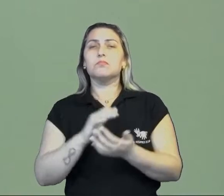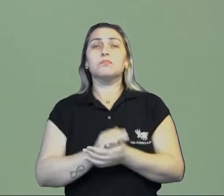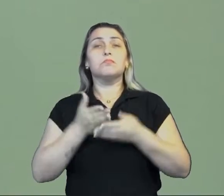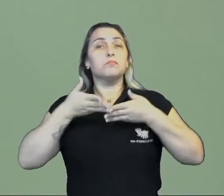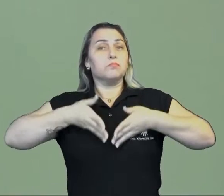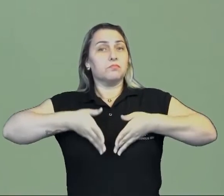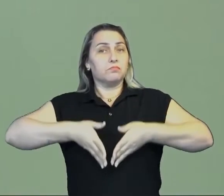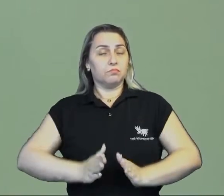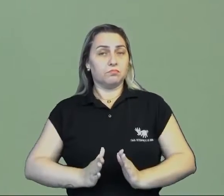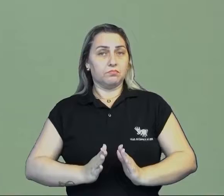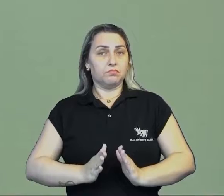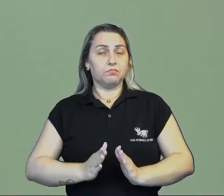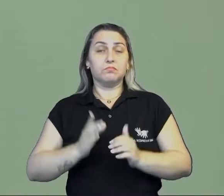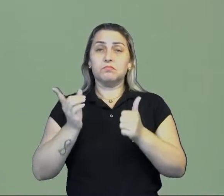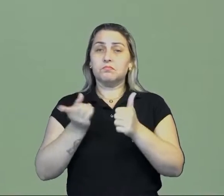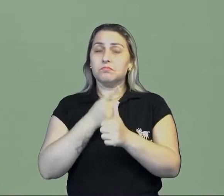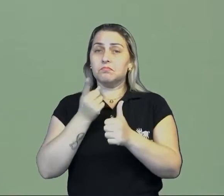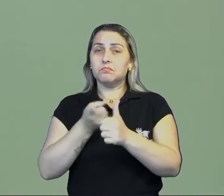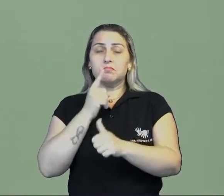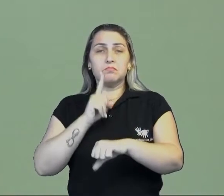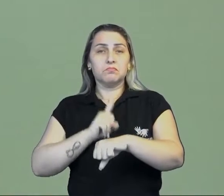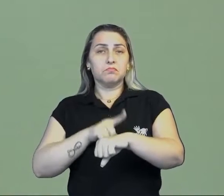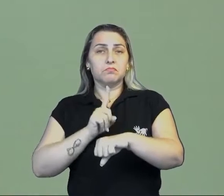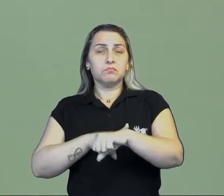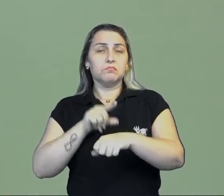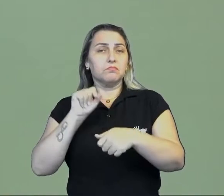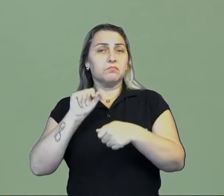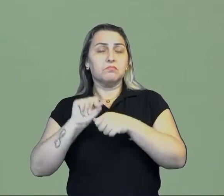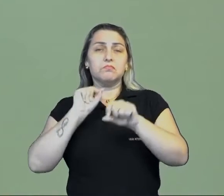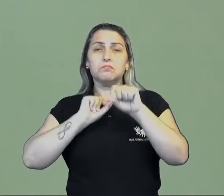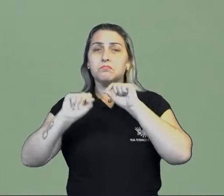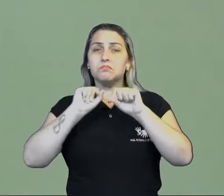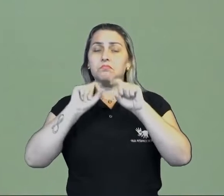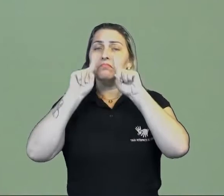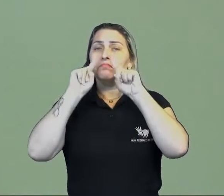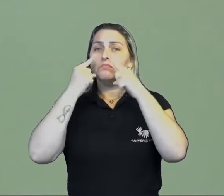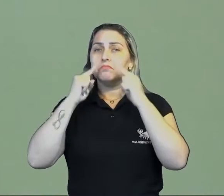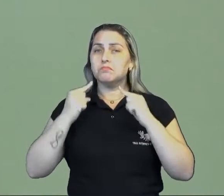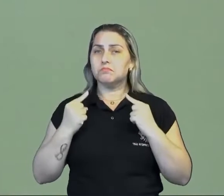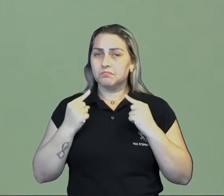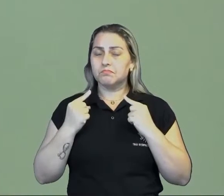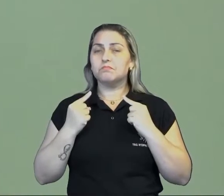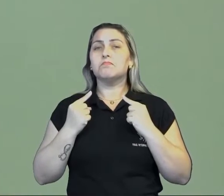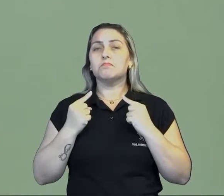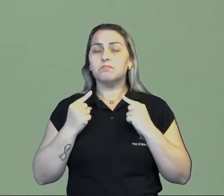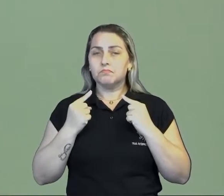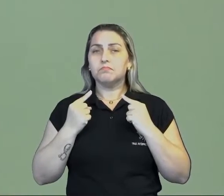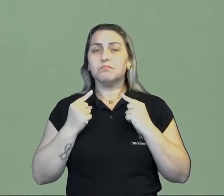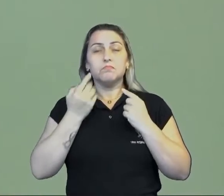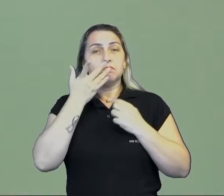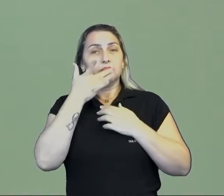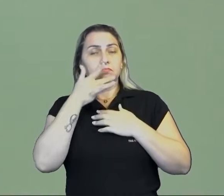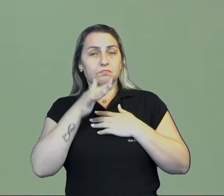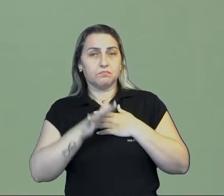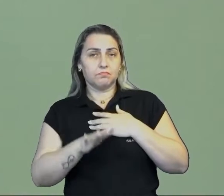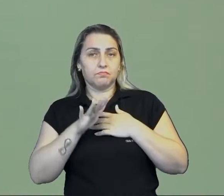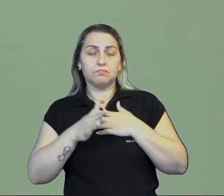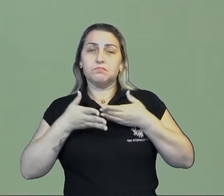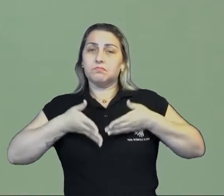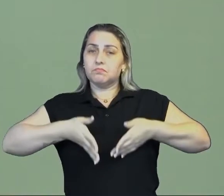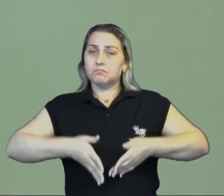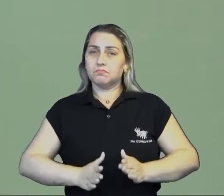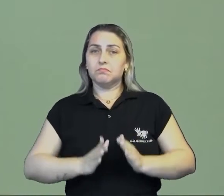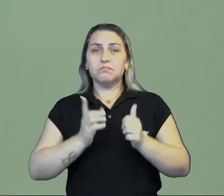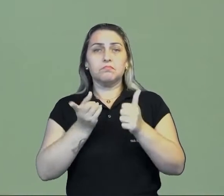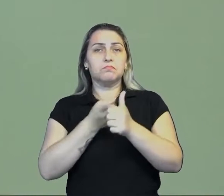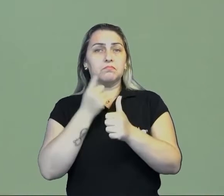nós nascemos, a primeira coisa que nós fazemos, o que é? Nós choramos, não é? Então, uma criança, quando ela nasce,